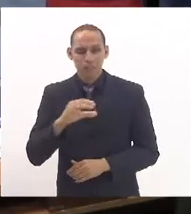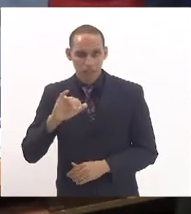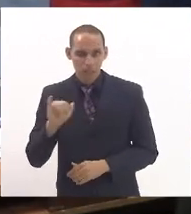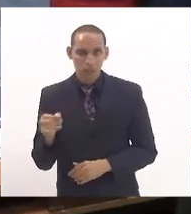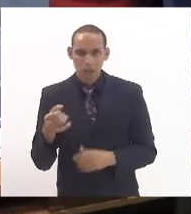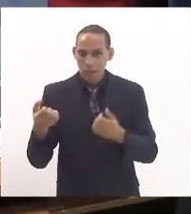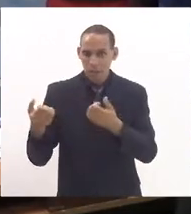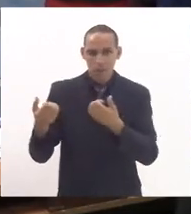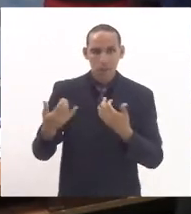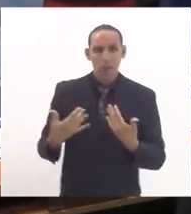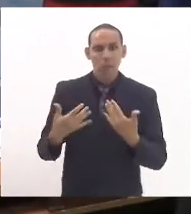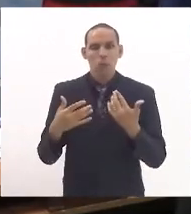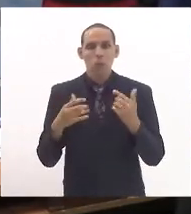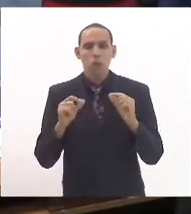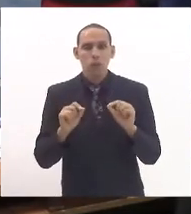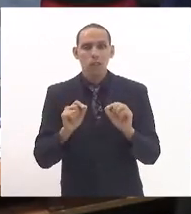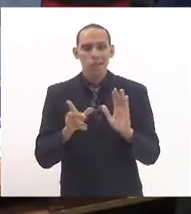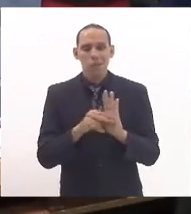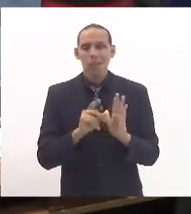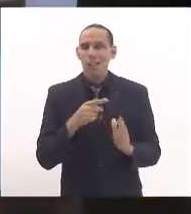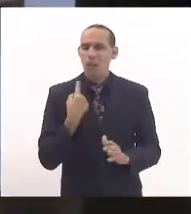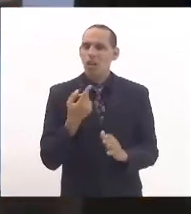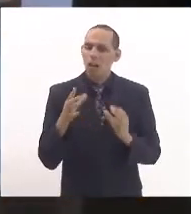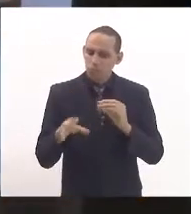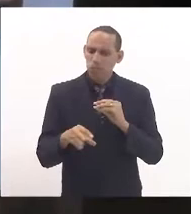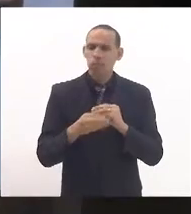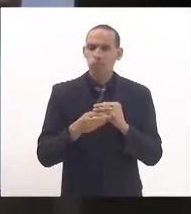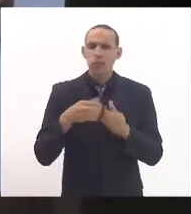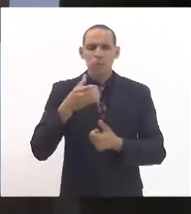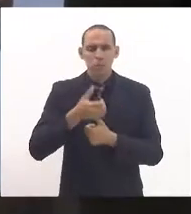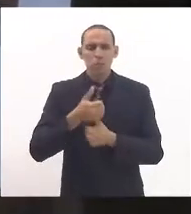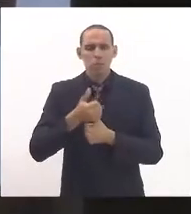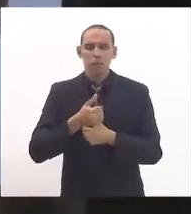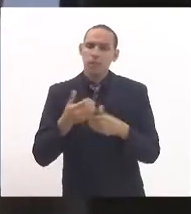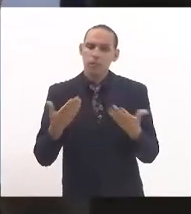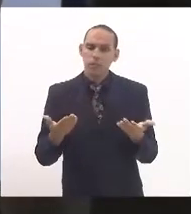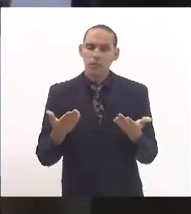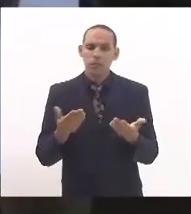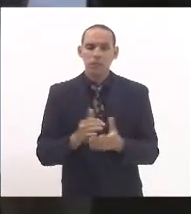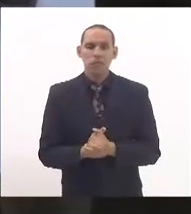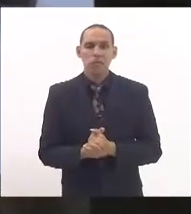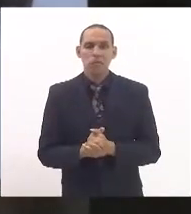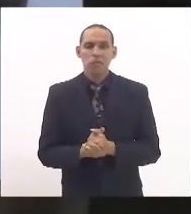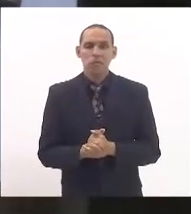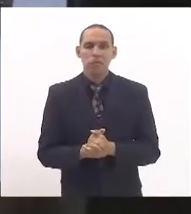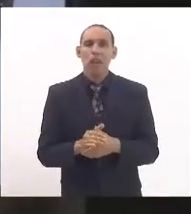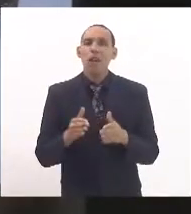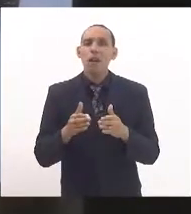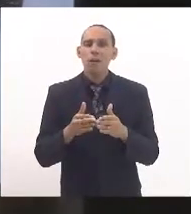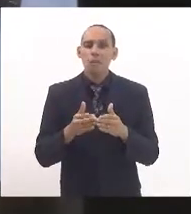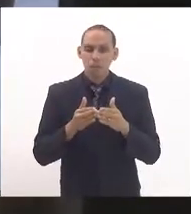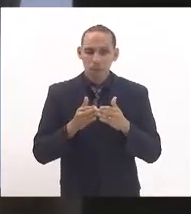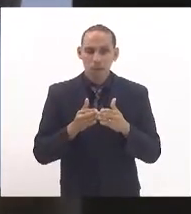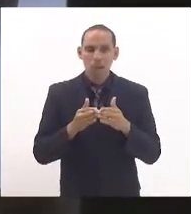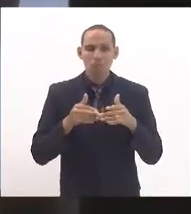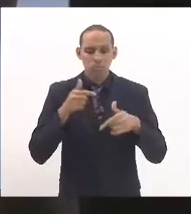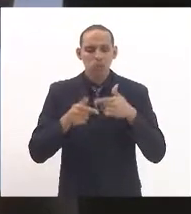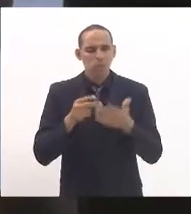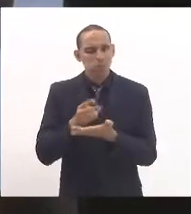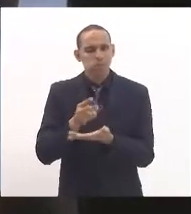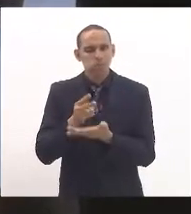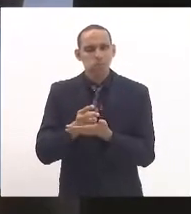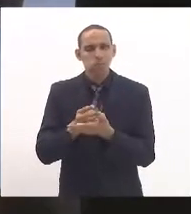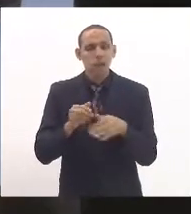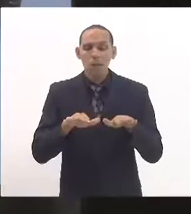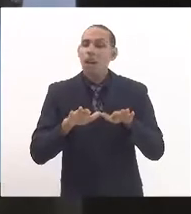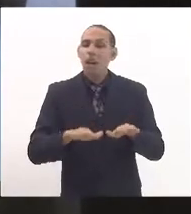dizer que a nossa emenda foi incluída no substitutivo. Então, eu quero chamar os trabalhos à ordem e deixar mantida, já